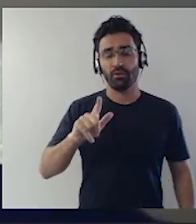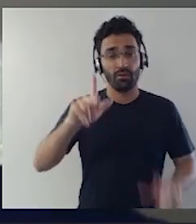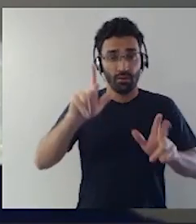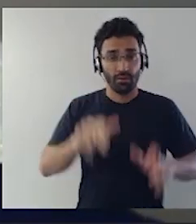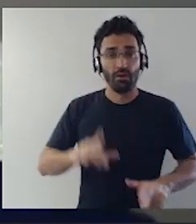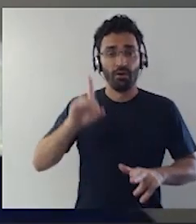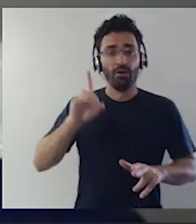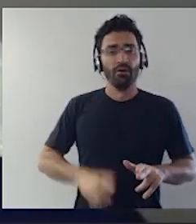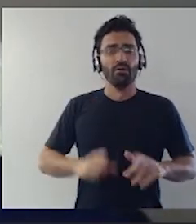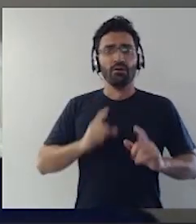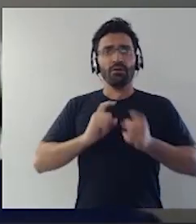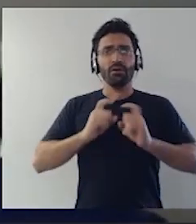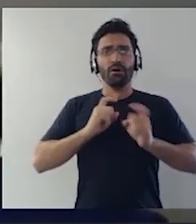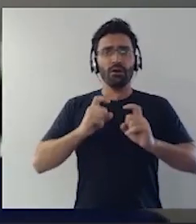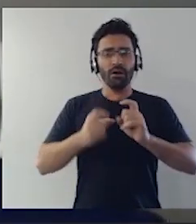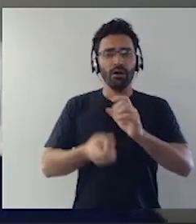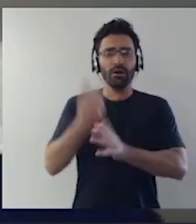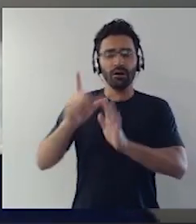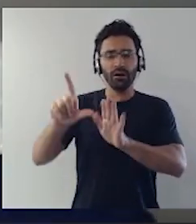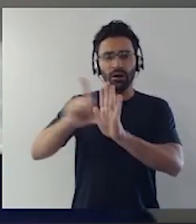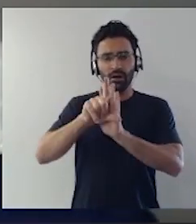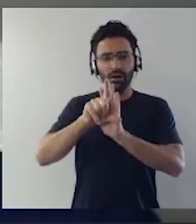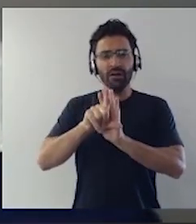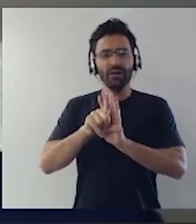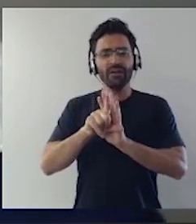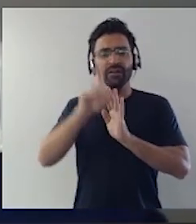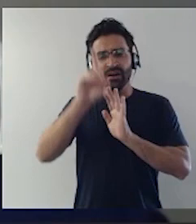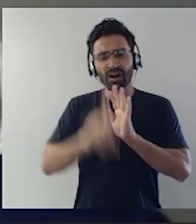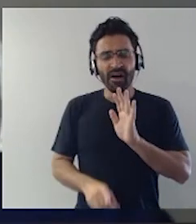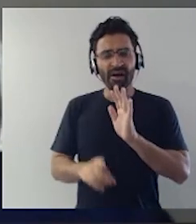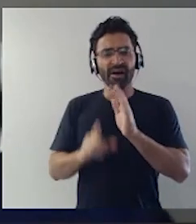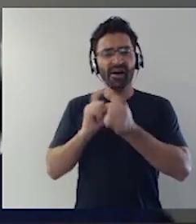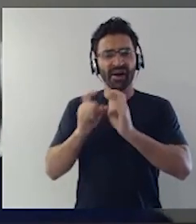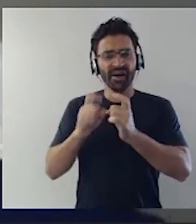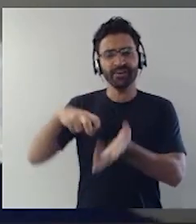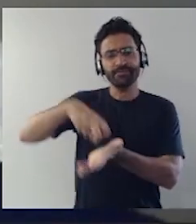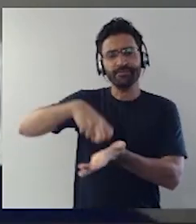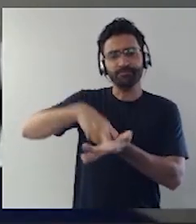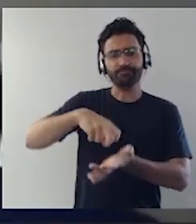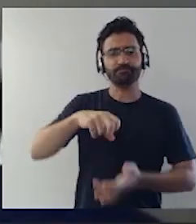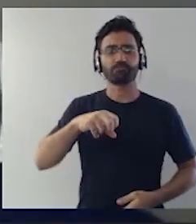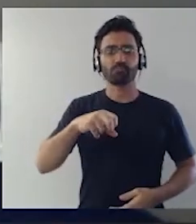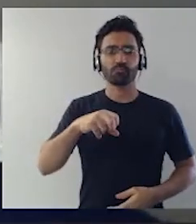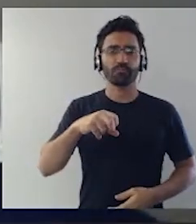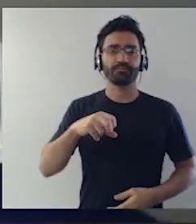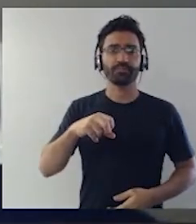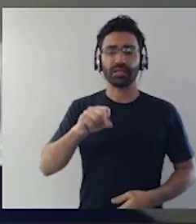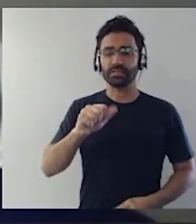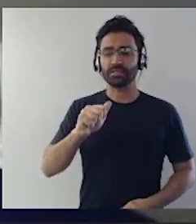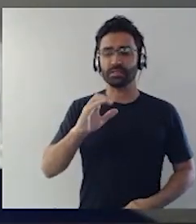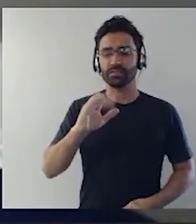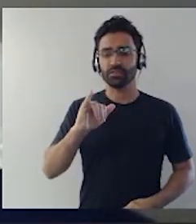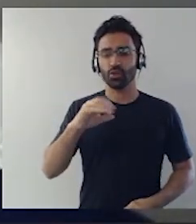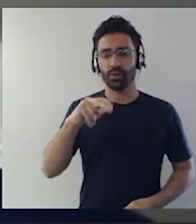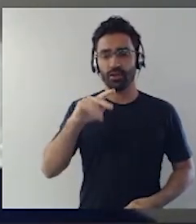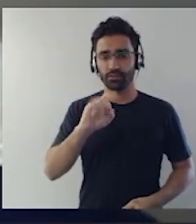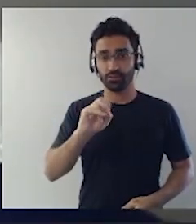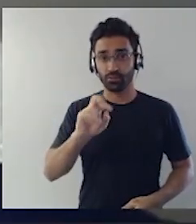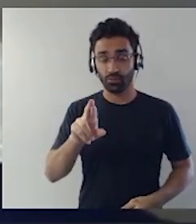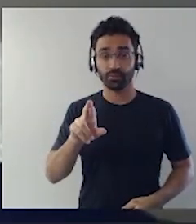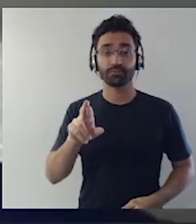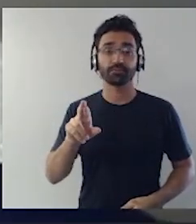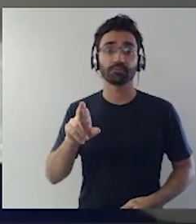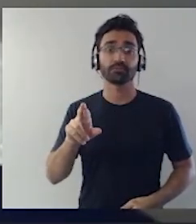direito administrativo sancionador. O direito administrativo sancionador, ele, ao contrário de outras